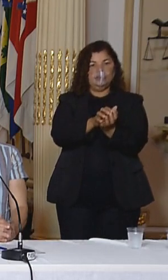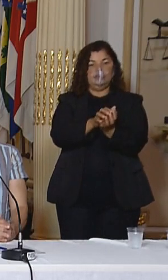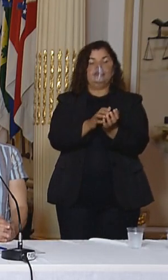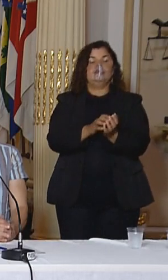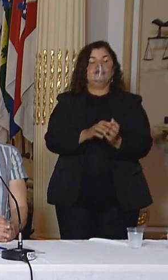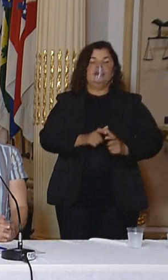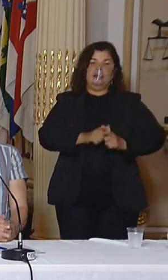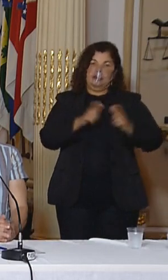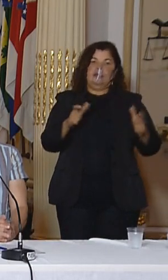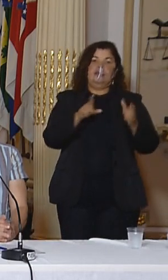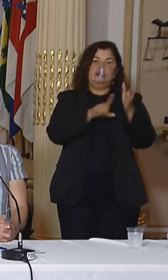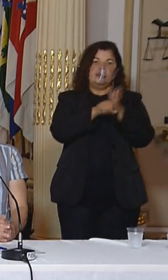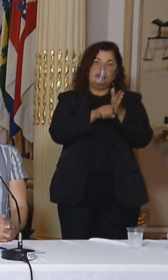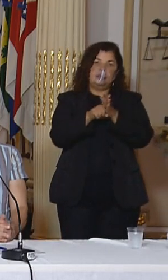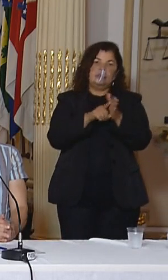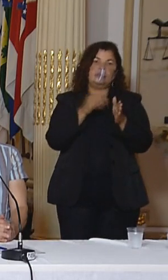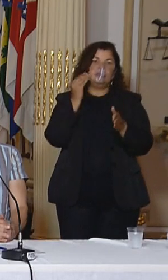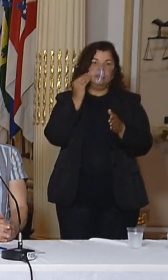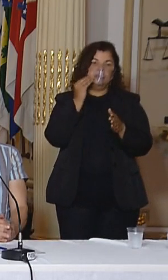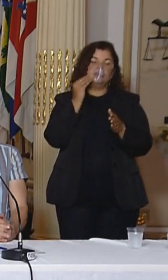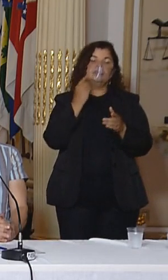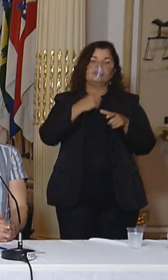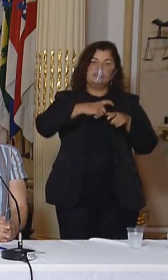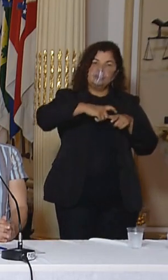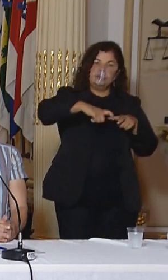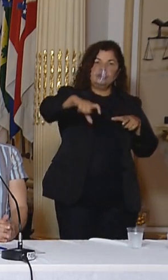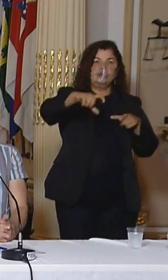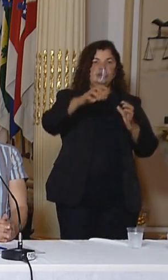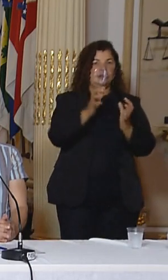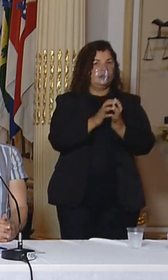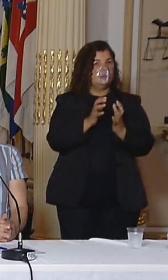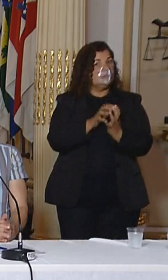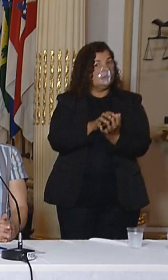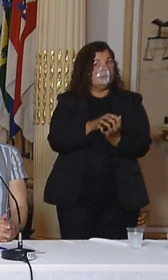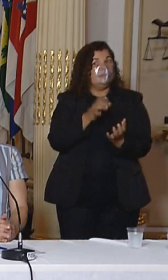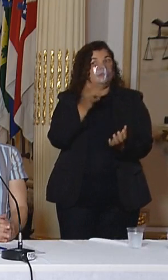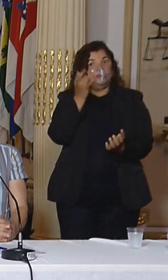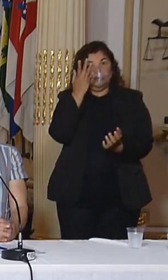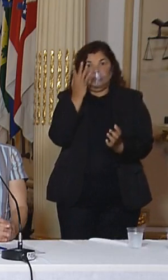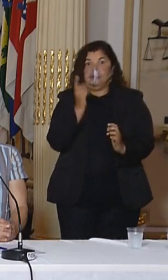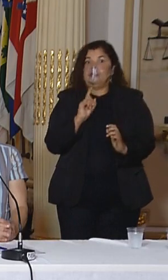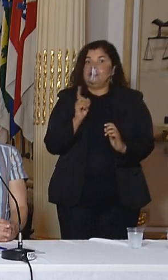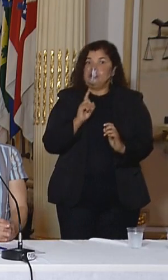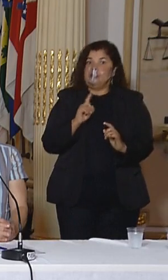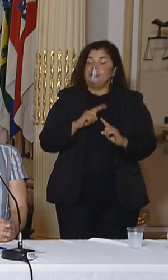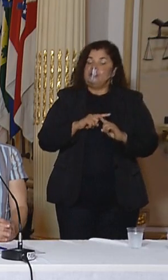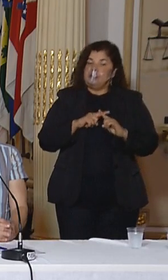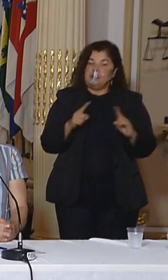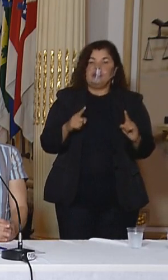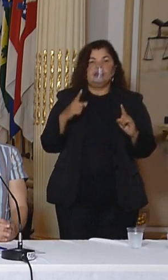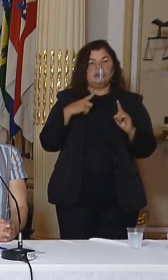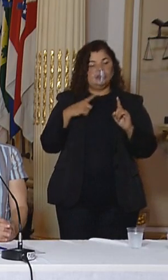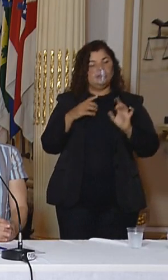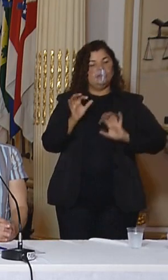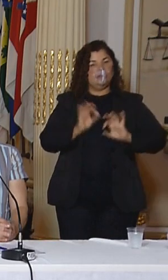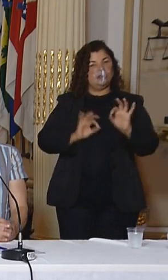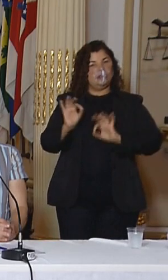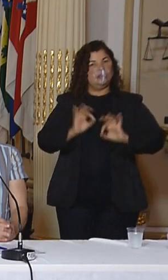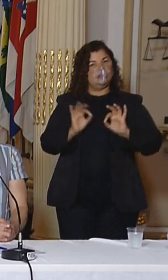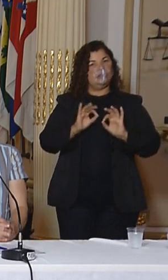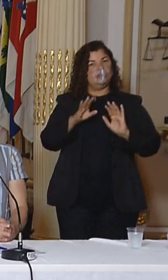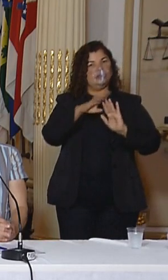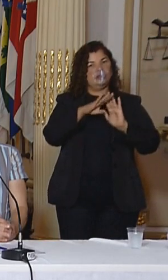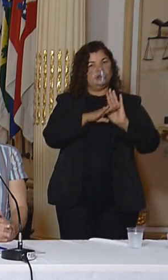a testagem em todo o estado. Não é um desafio fácil, mas está tudo dentro do planejamento